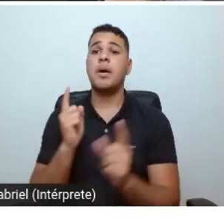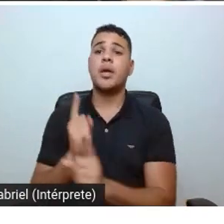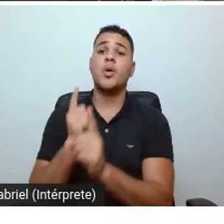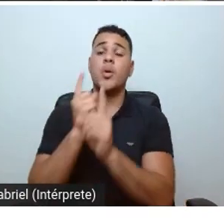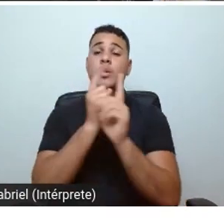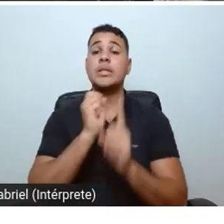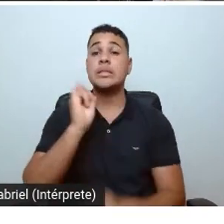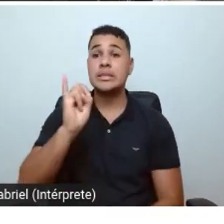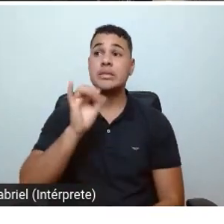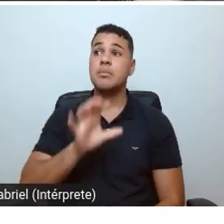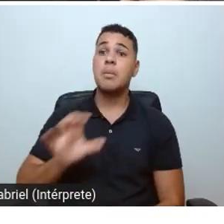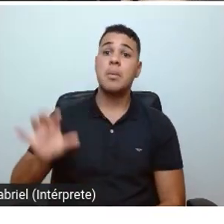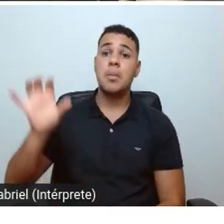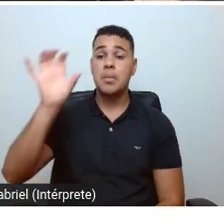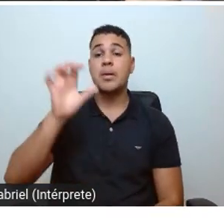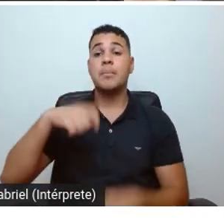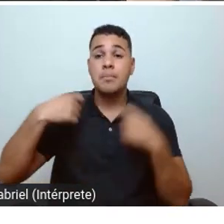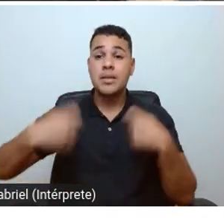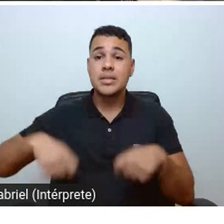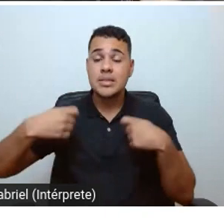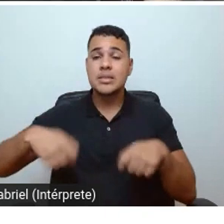está precisando